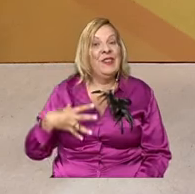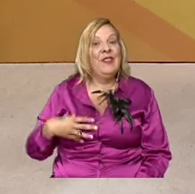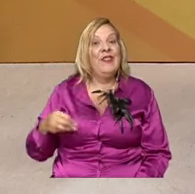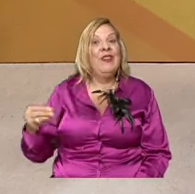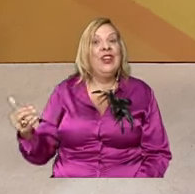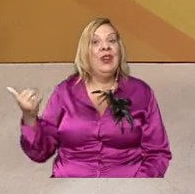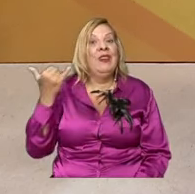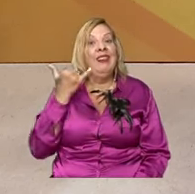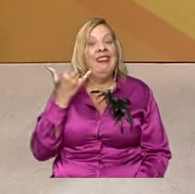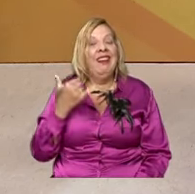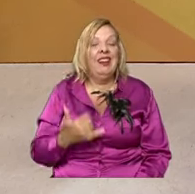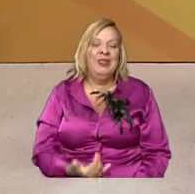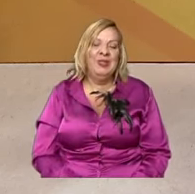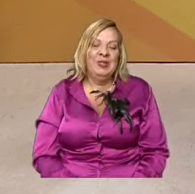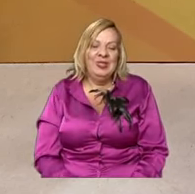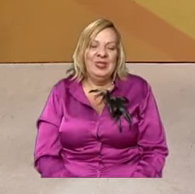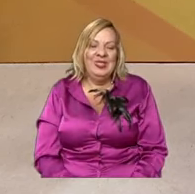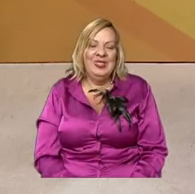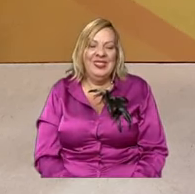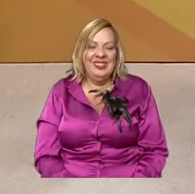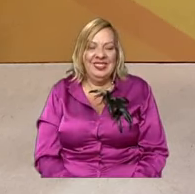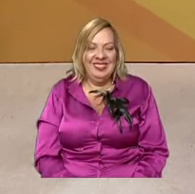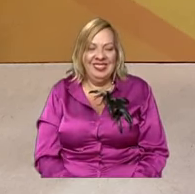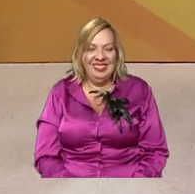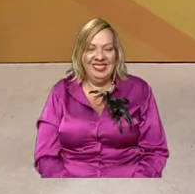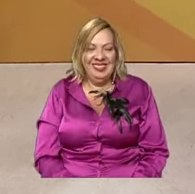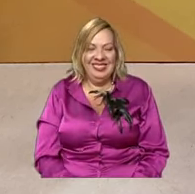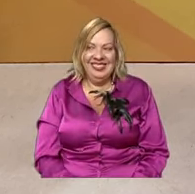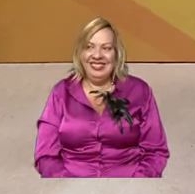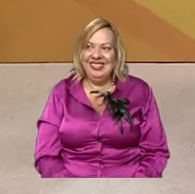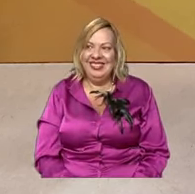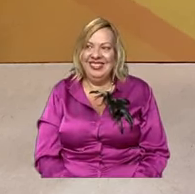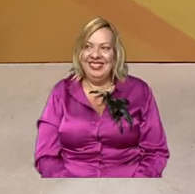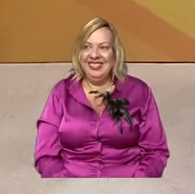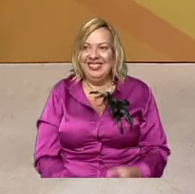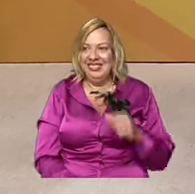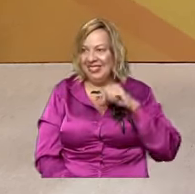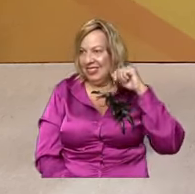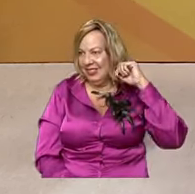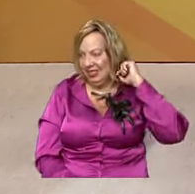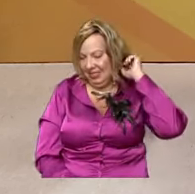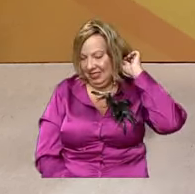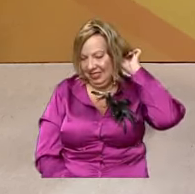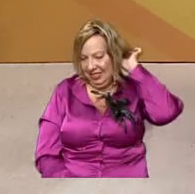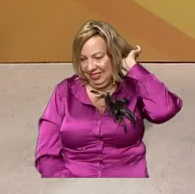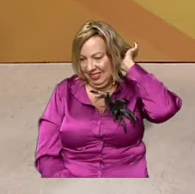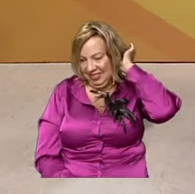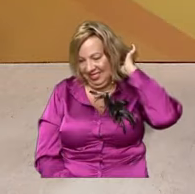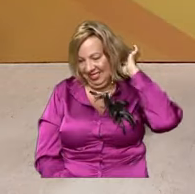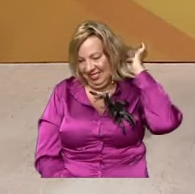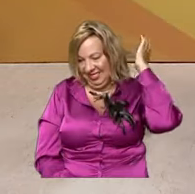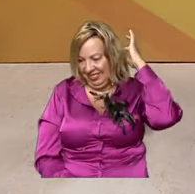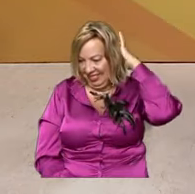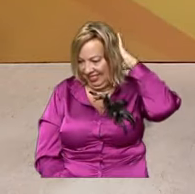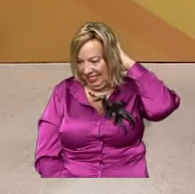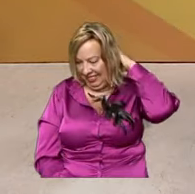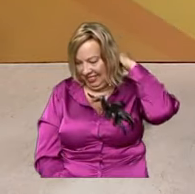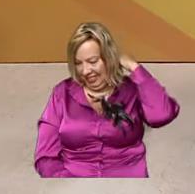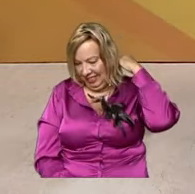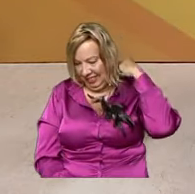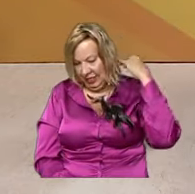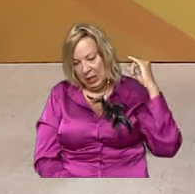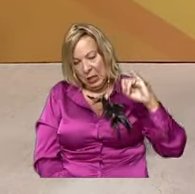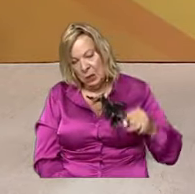né? Aí, bom demais. A mamãe vai curtir também tirando aquela foto de responsa. Vai aproveitar,